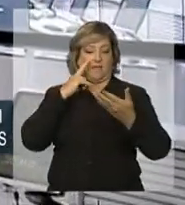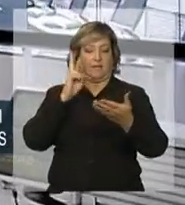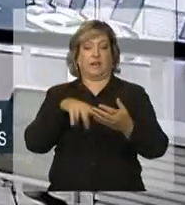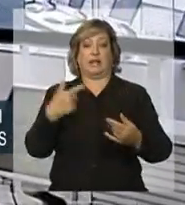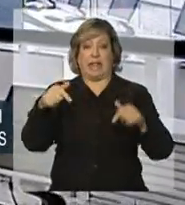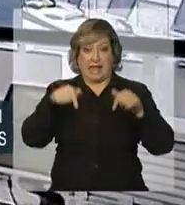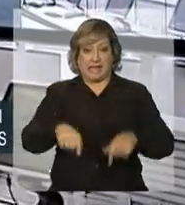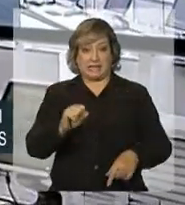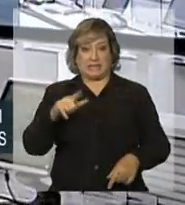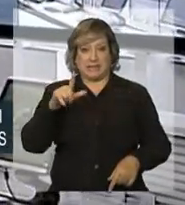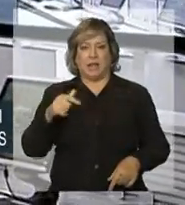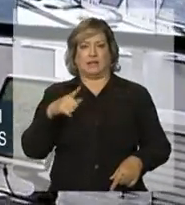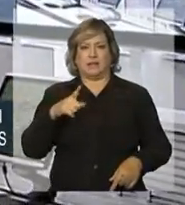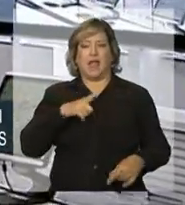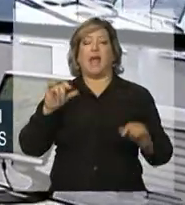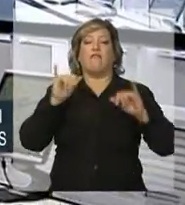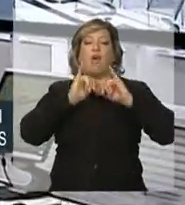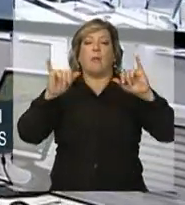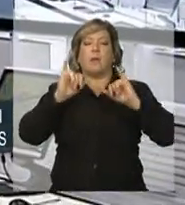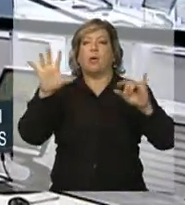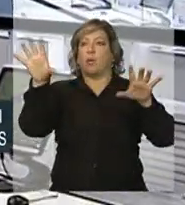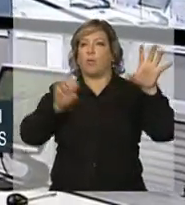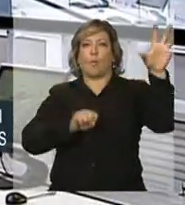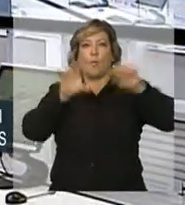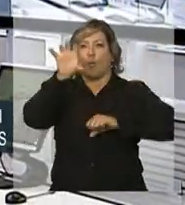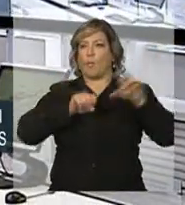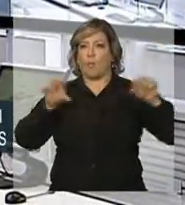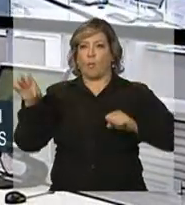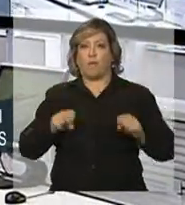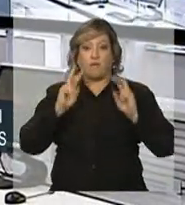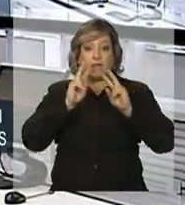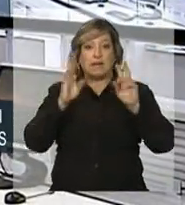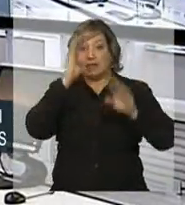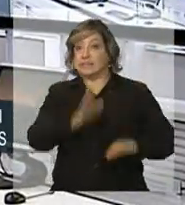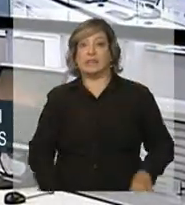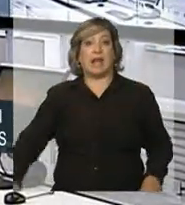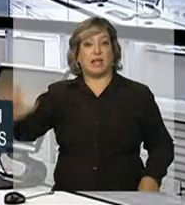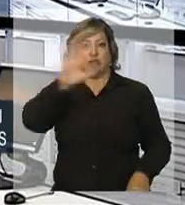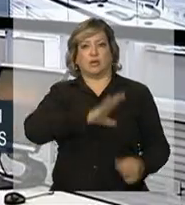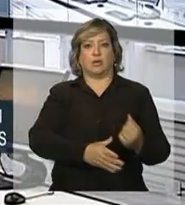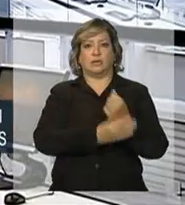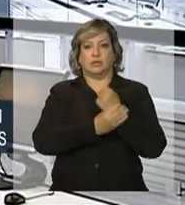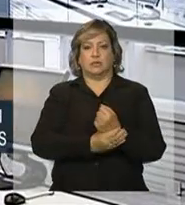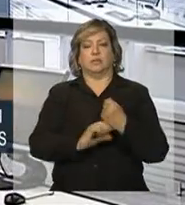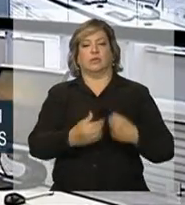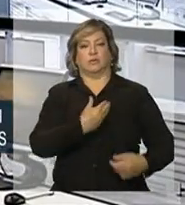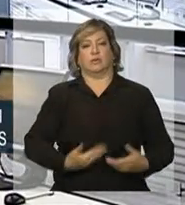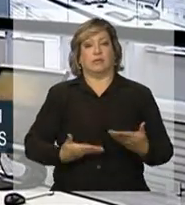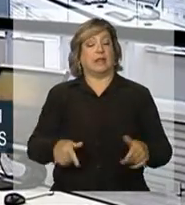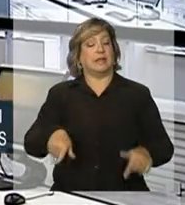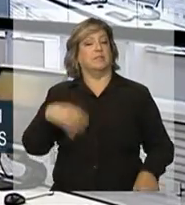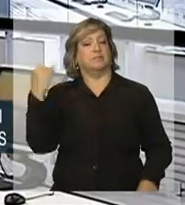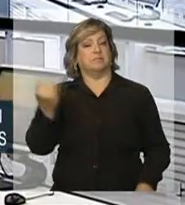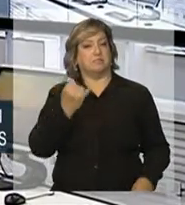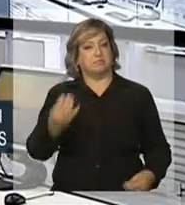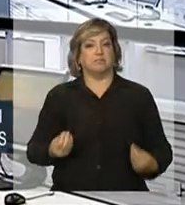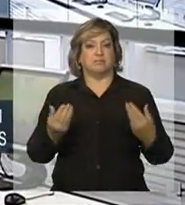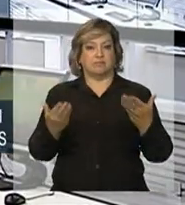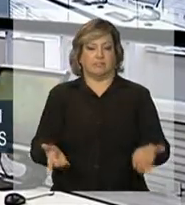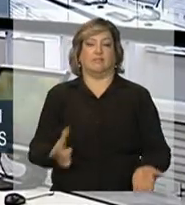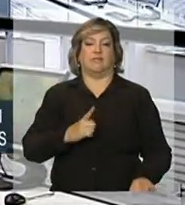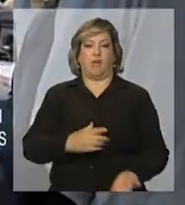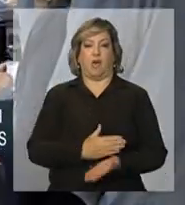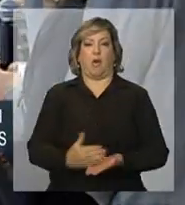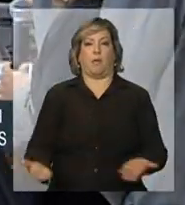sala uma possibilidade de ter uma visão nacional de segurança pública. Então, esse é o grande legado que nós passamos a ter.